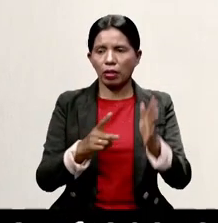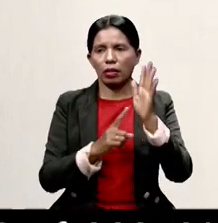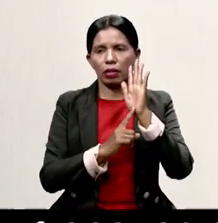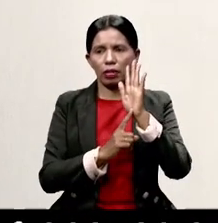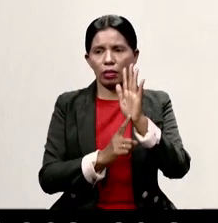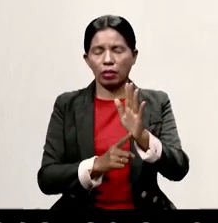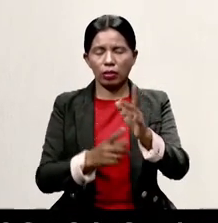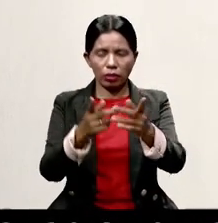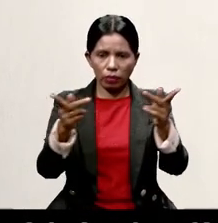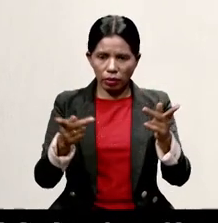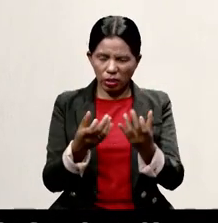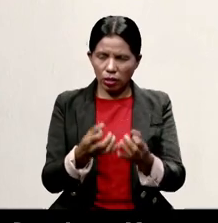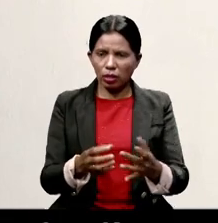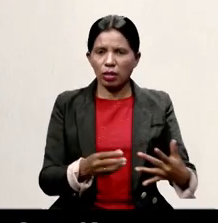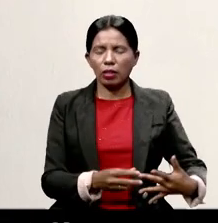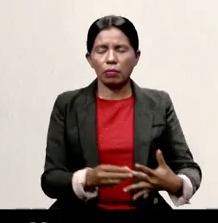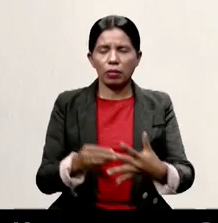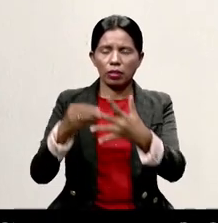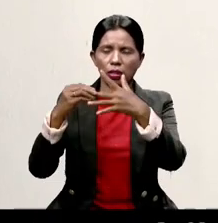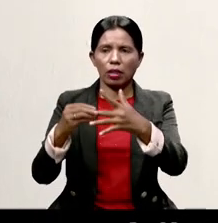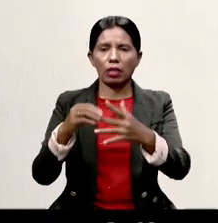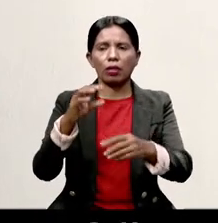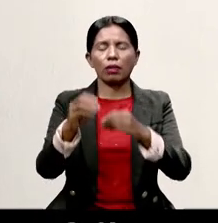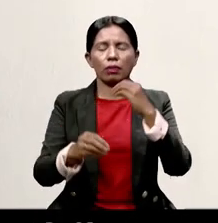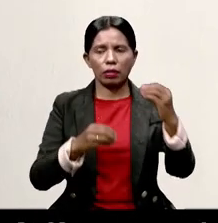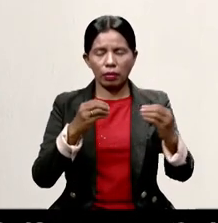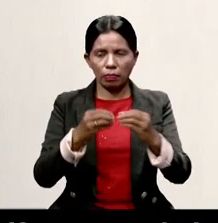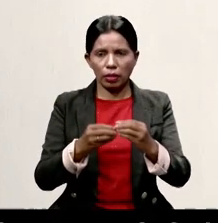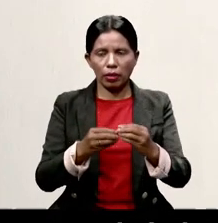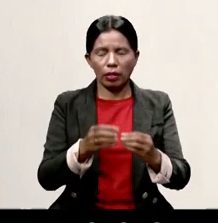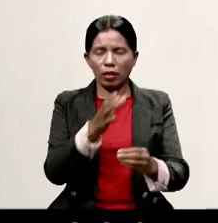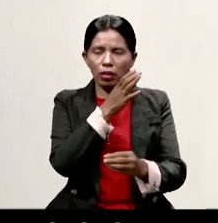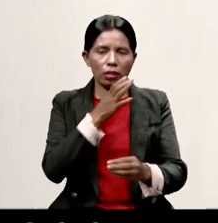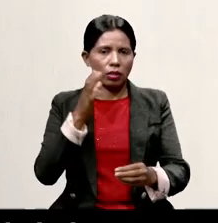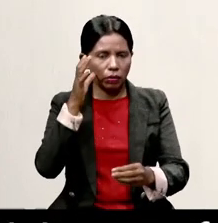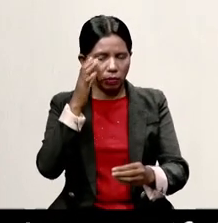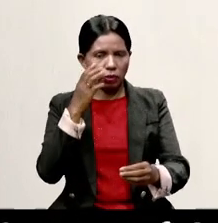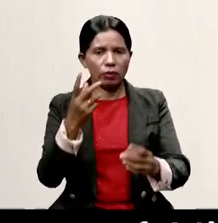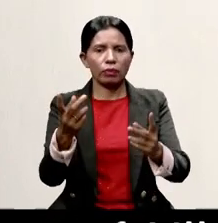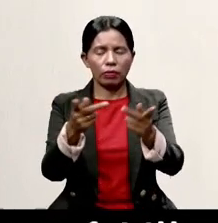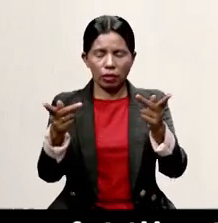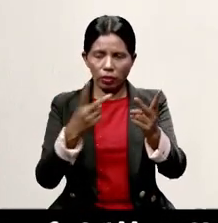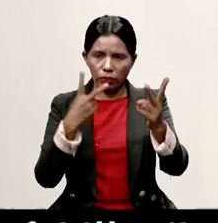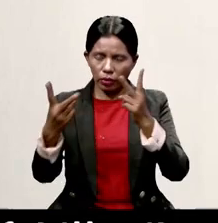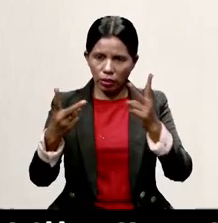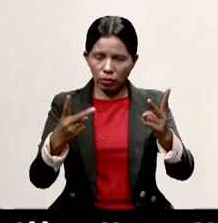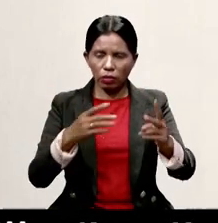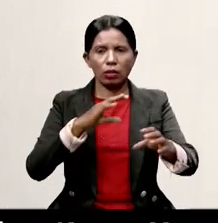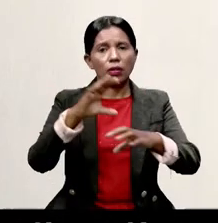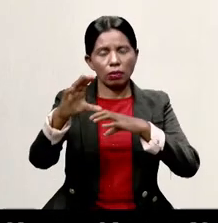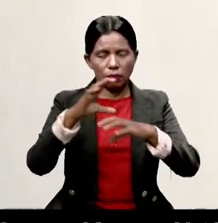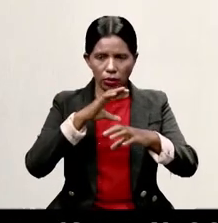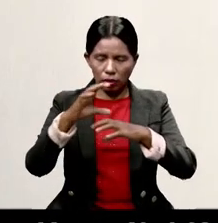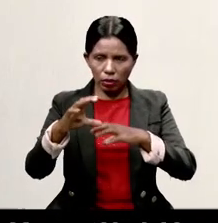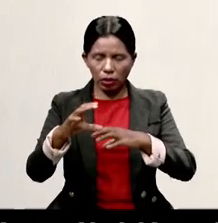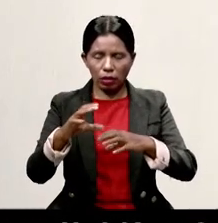áreas específicas, direcionando o turismo, a agricultura, as telecomunicações,